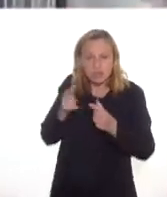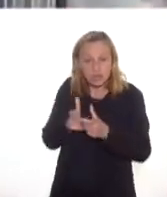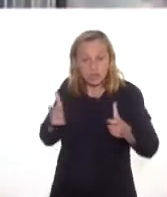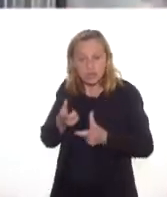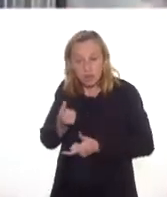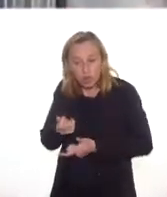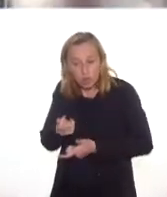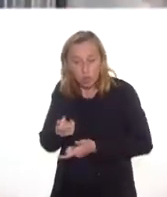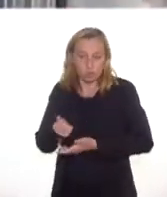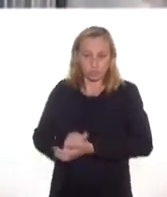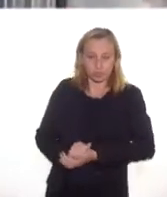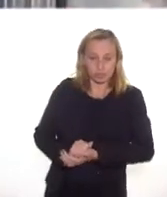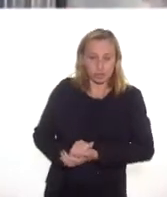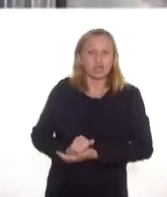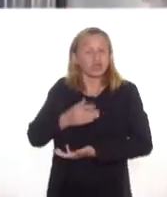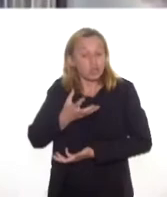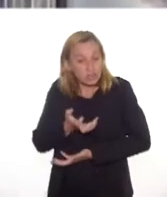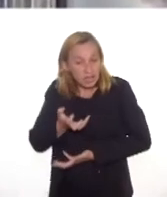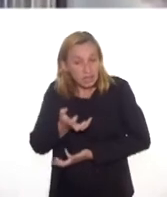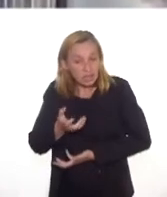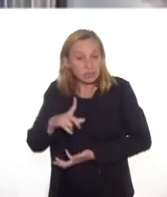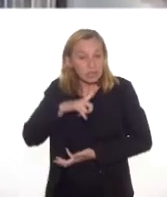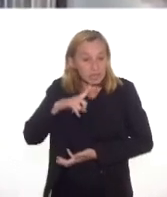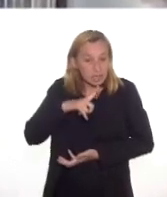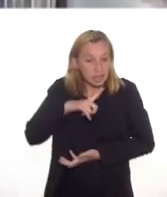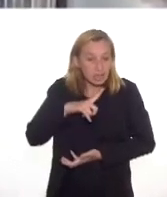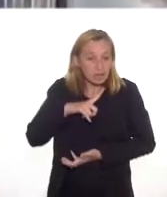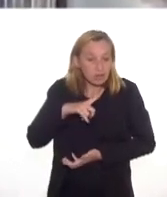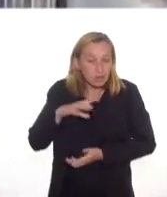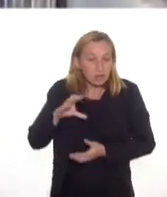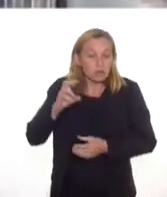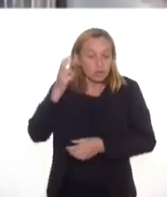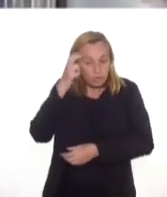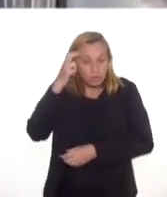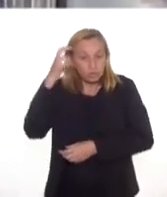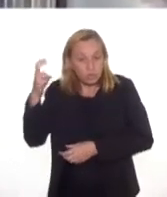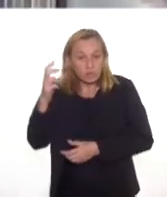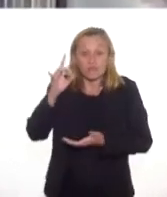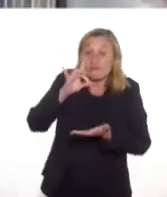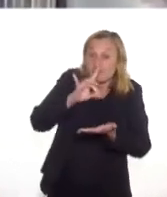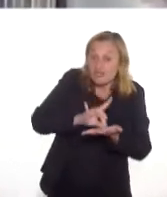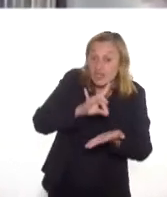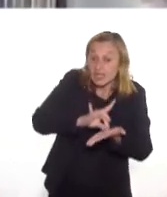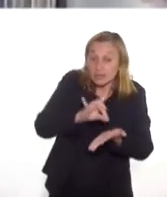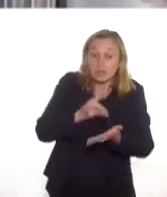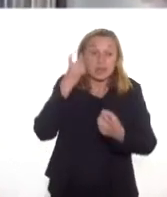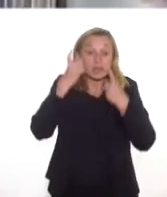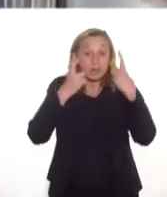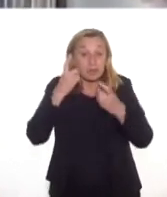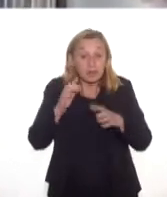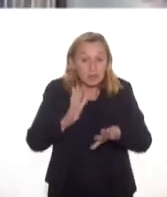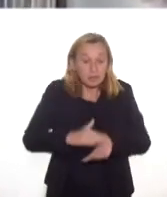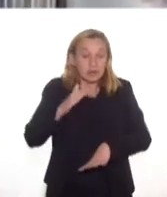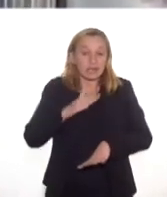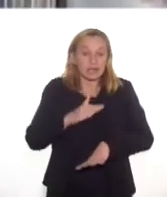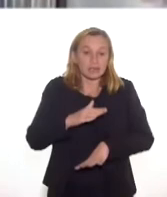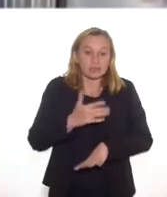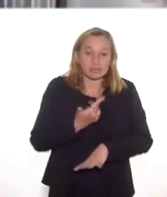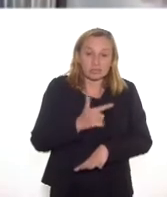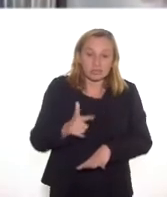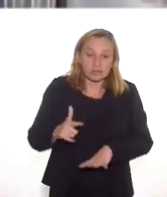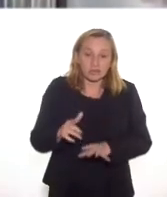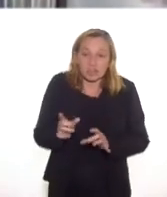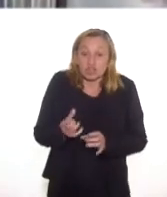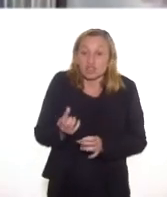lucro. E o que nós queremos é que exista um equipamento cultural onde realmente a preocupação maior não seja esta